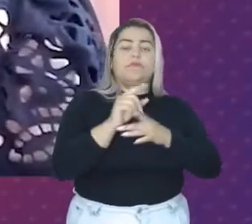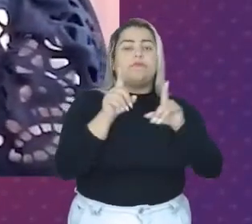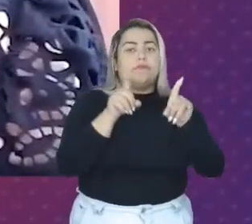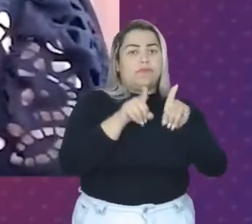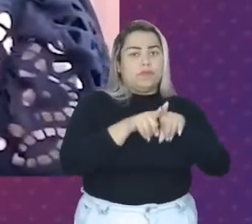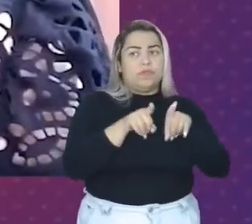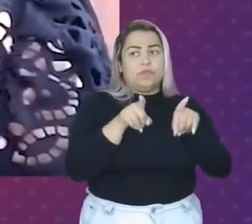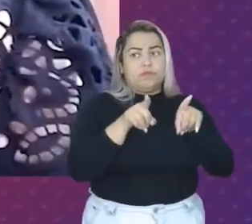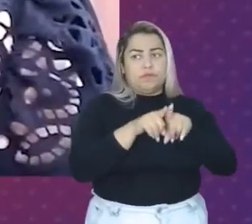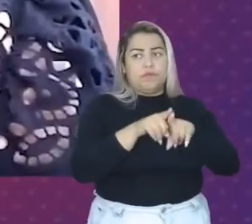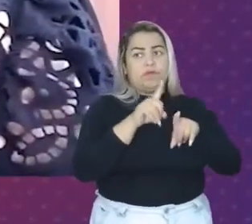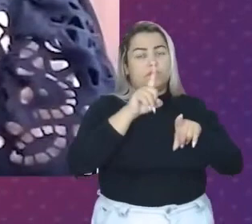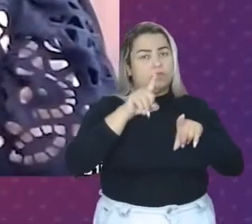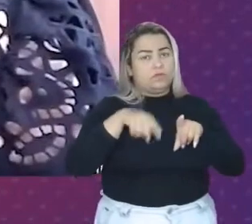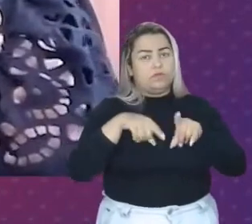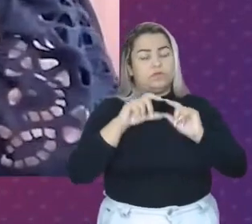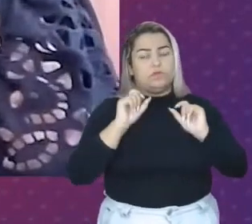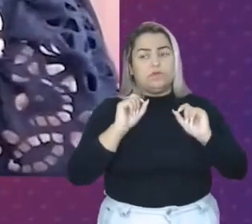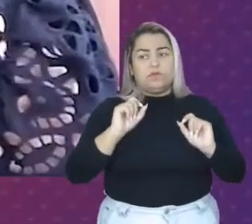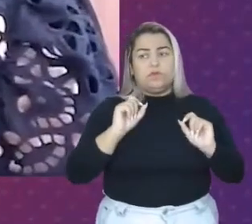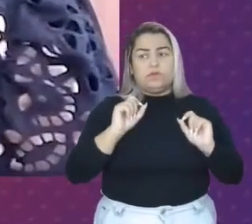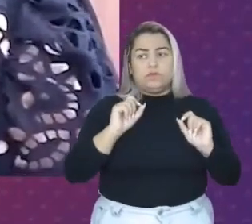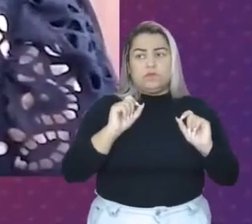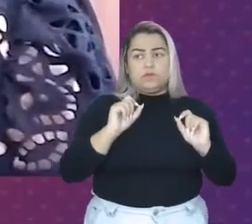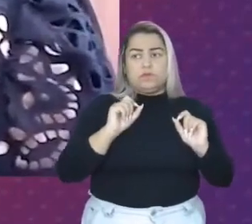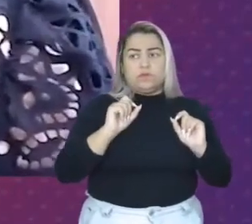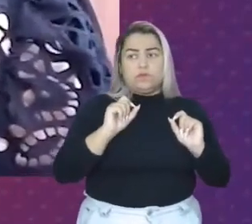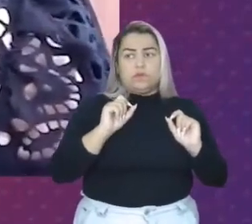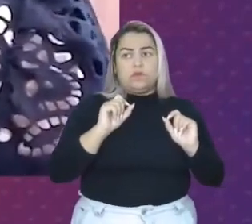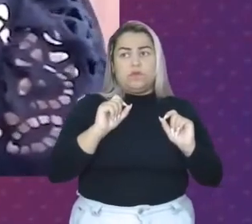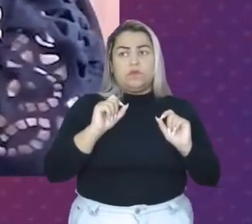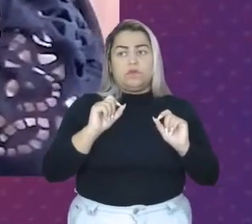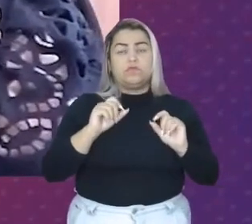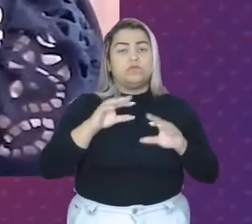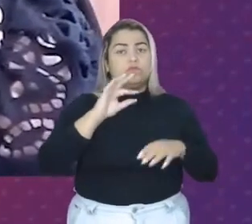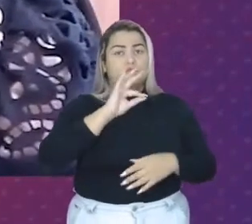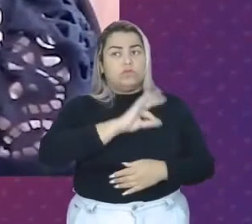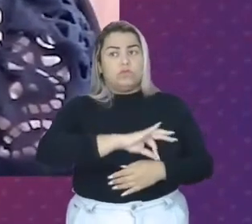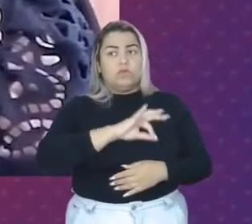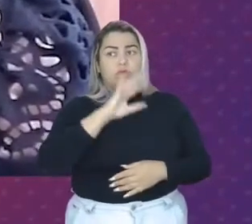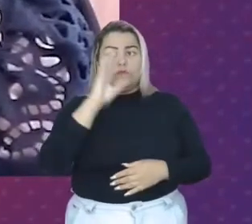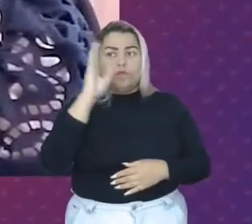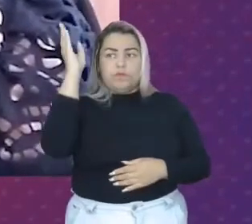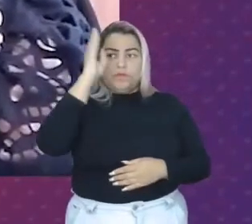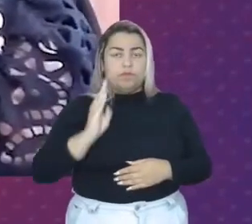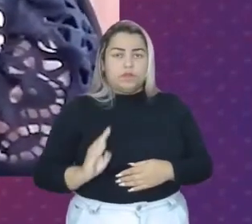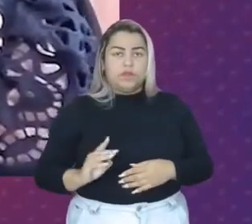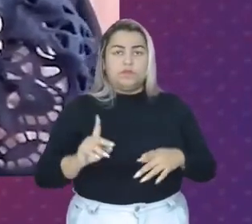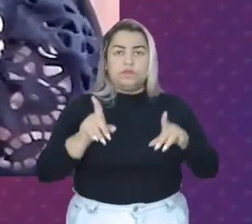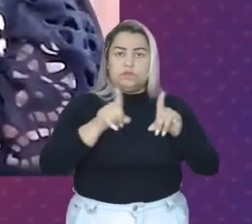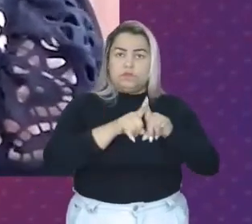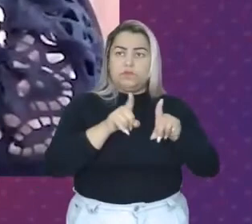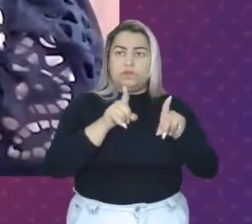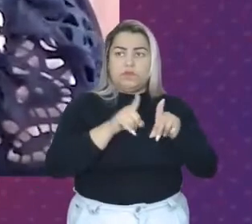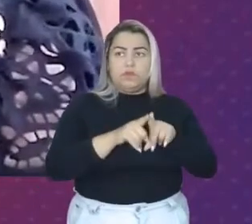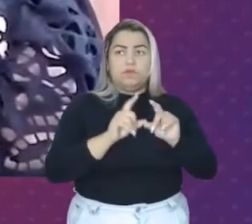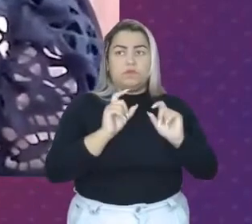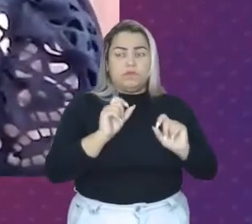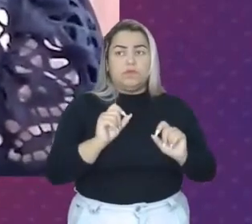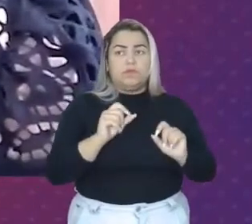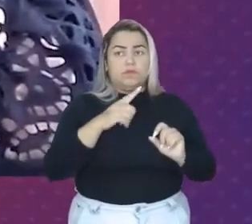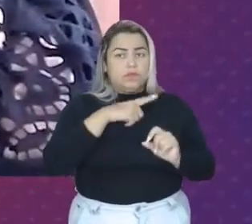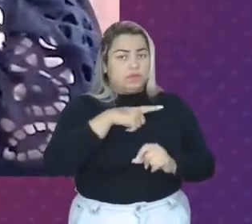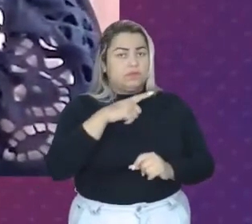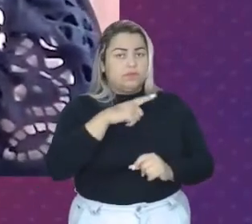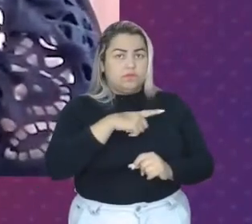CLT essa questão da igualdade salarial, o Brasil é signatário da OIT, que prevê